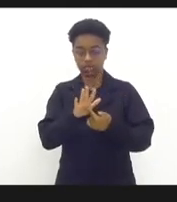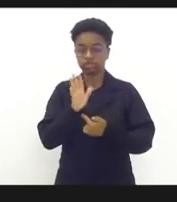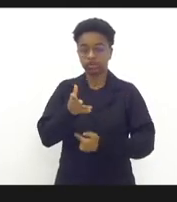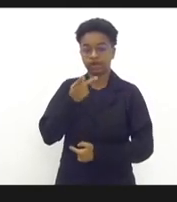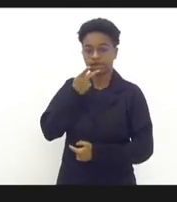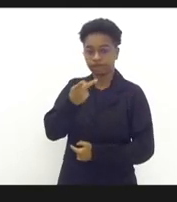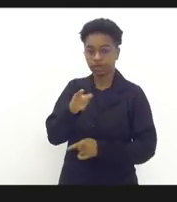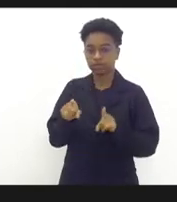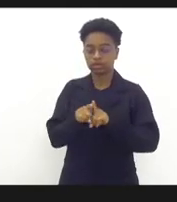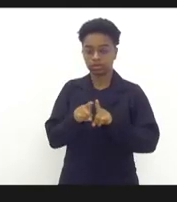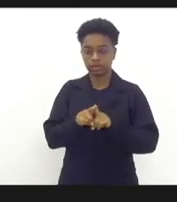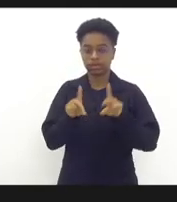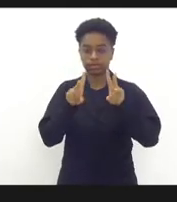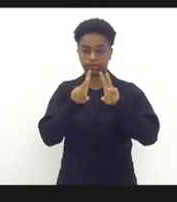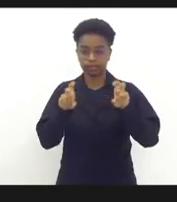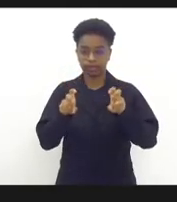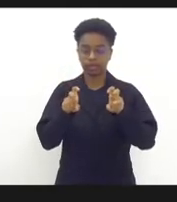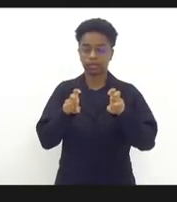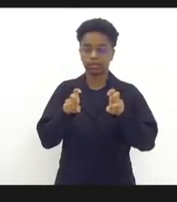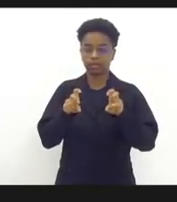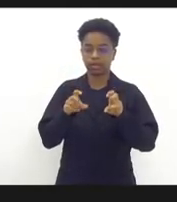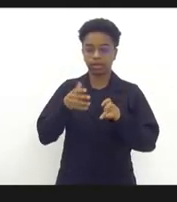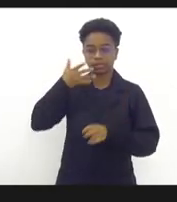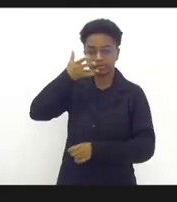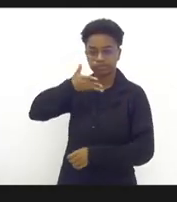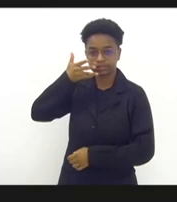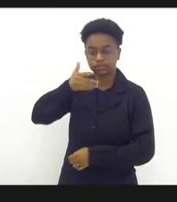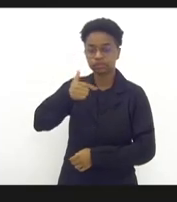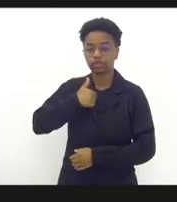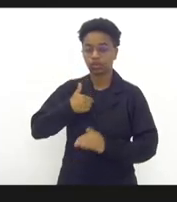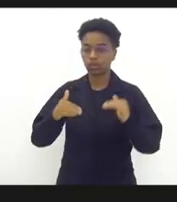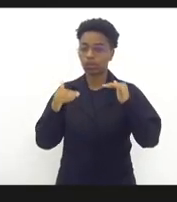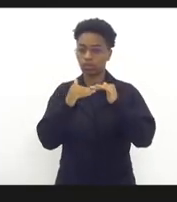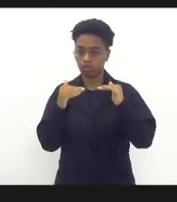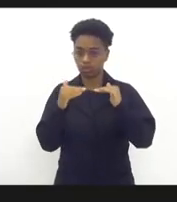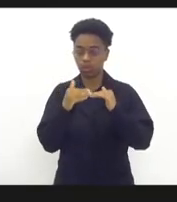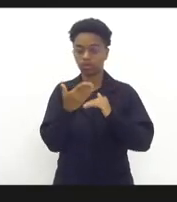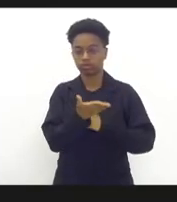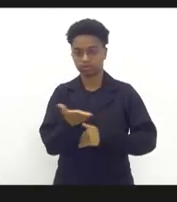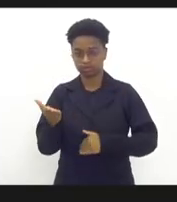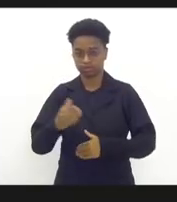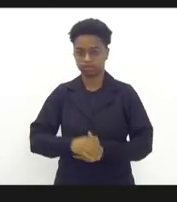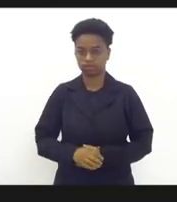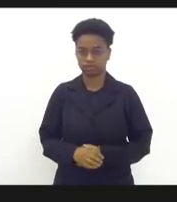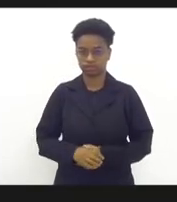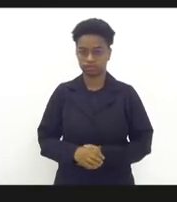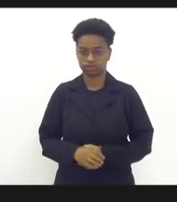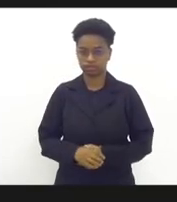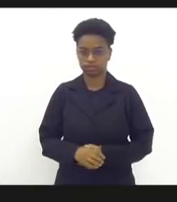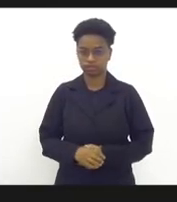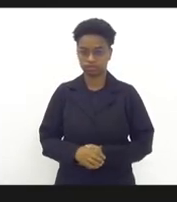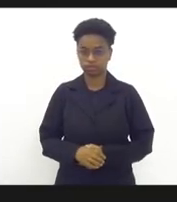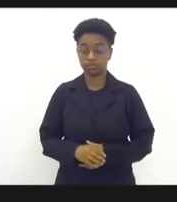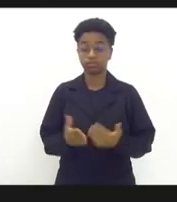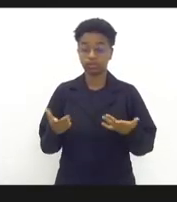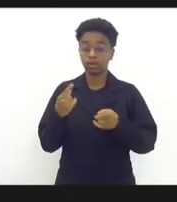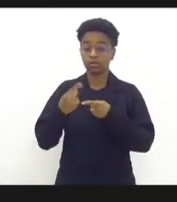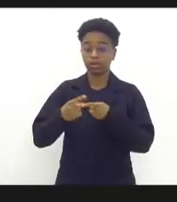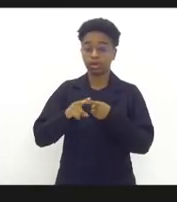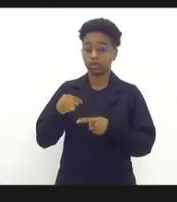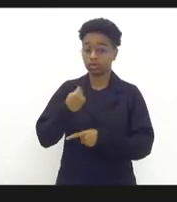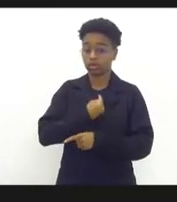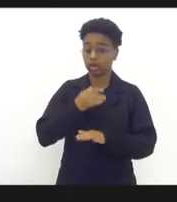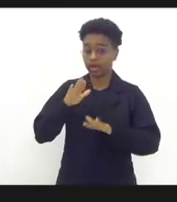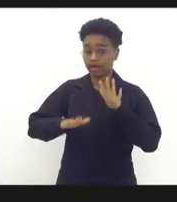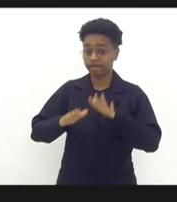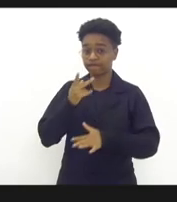em retórica, né, malabarismo retórico, eu concordo plenamente com isso. E por que que nós, muitas vezes,